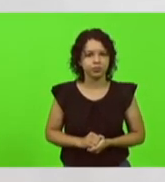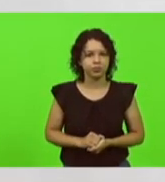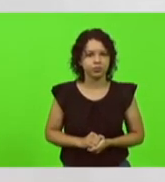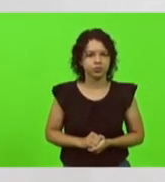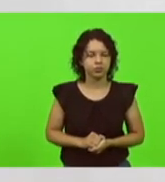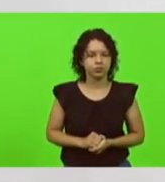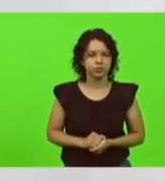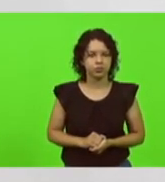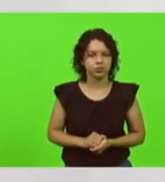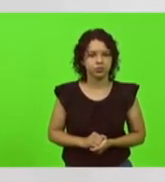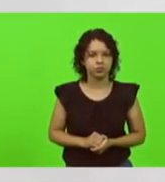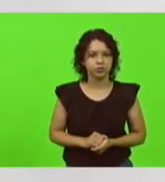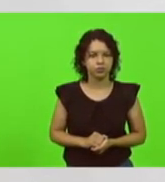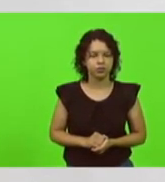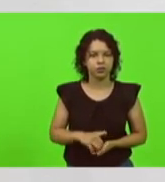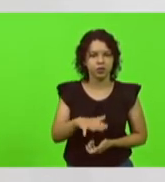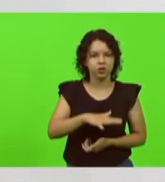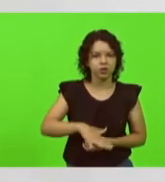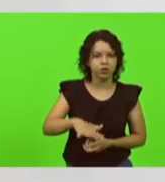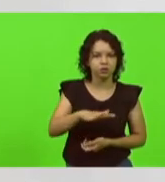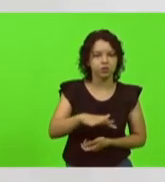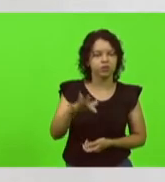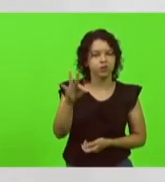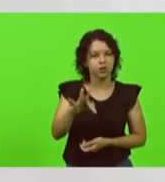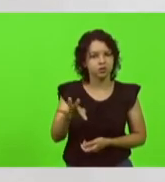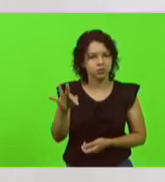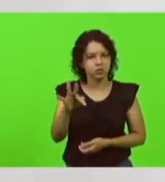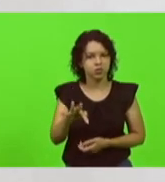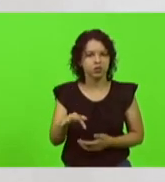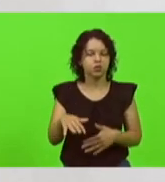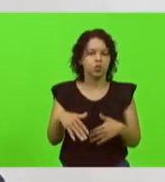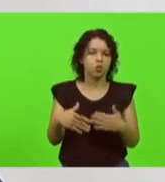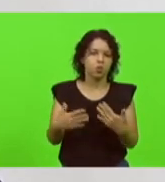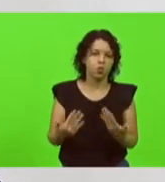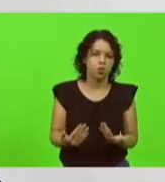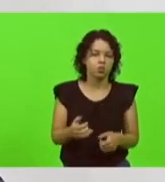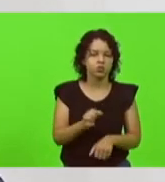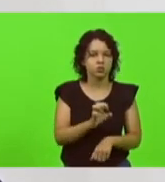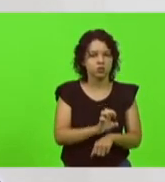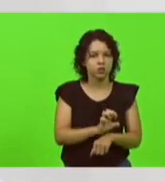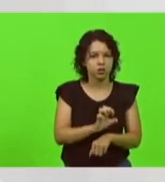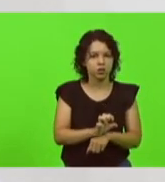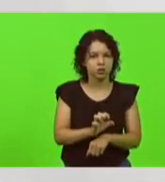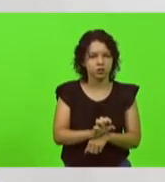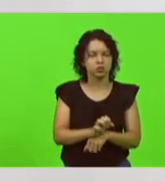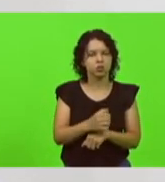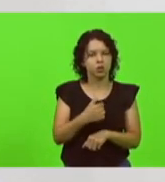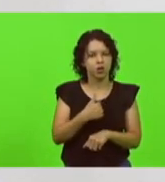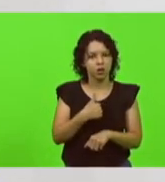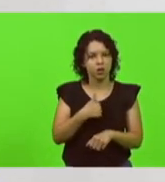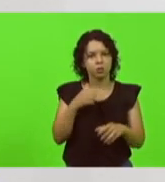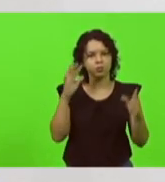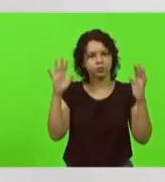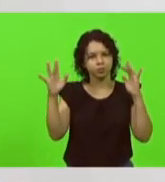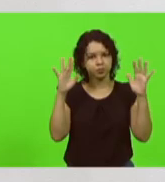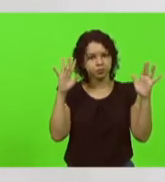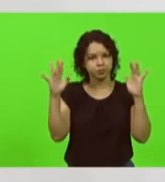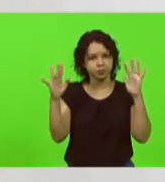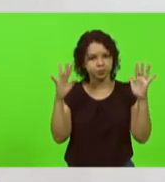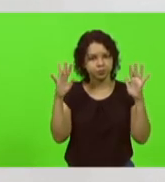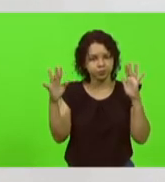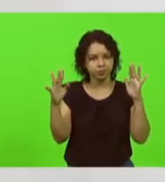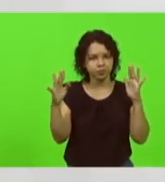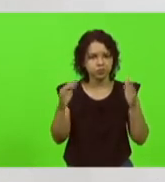Seja a nível de federação, seja a nível de Estado, eu fico me perguntando. E,